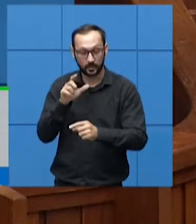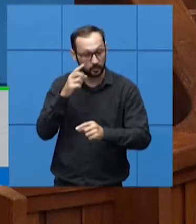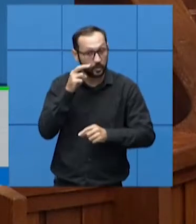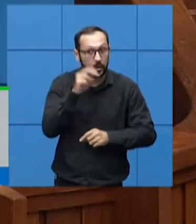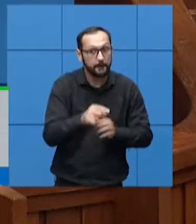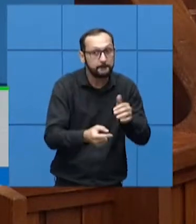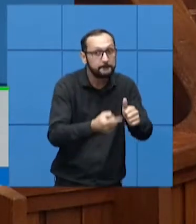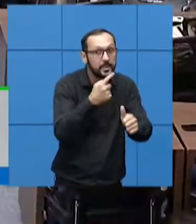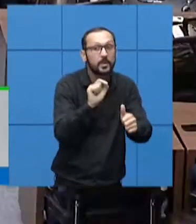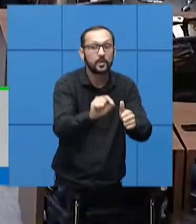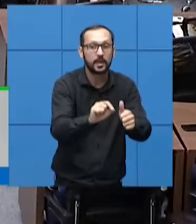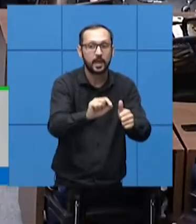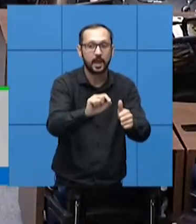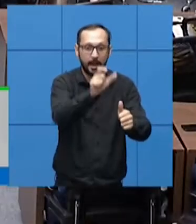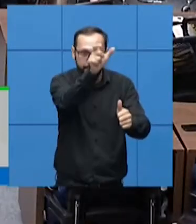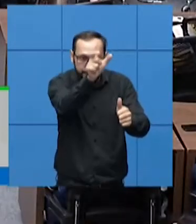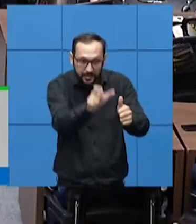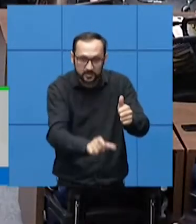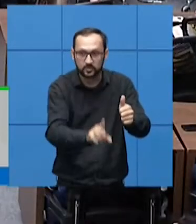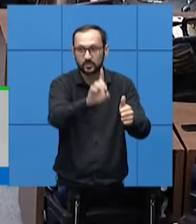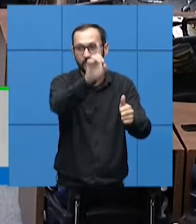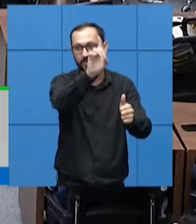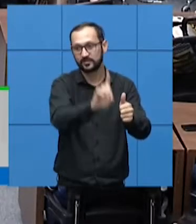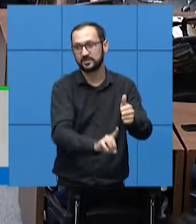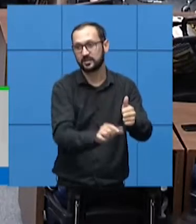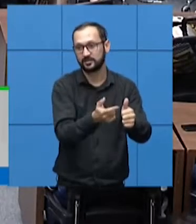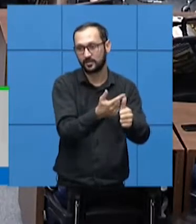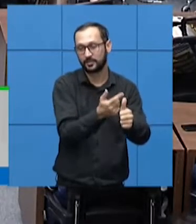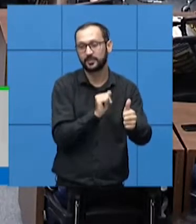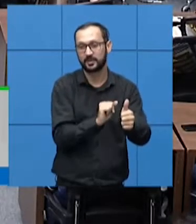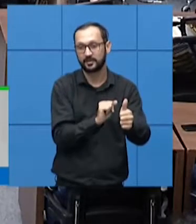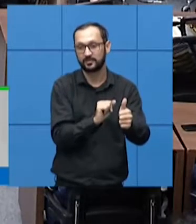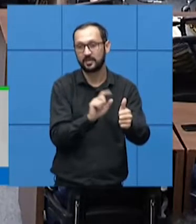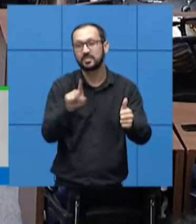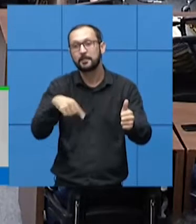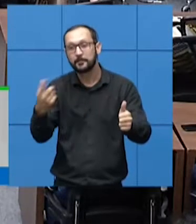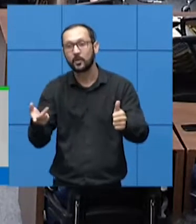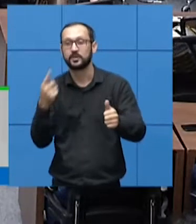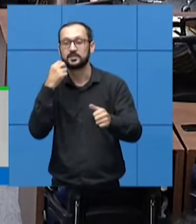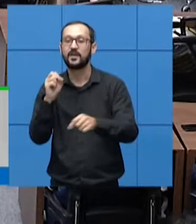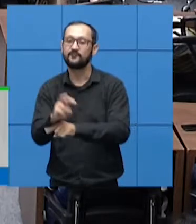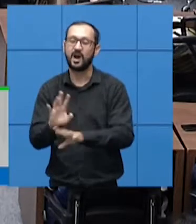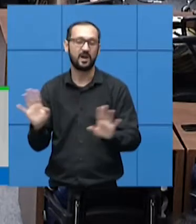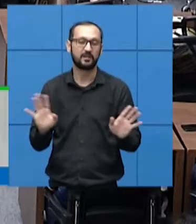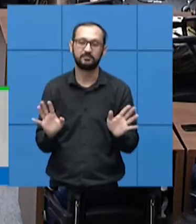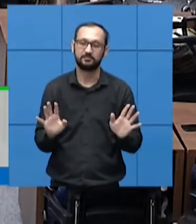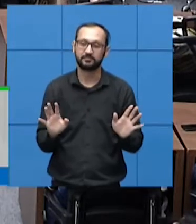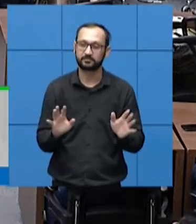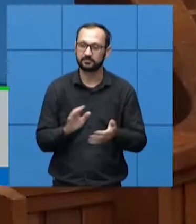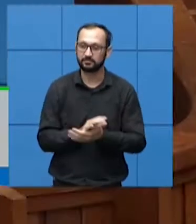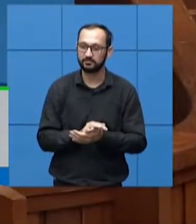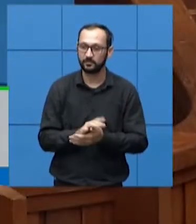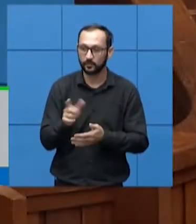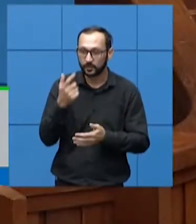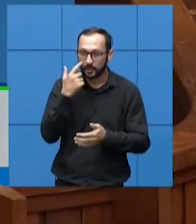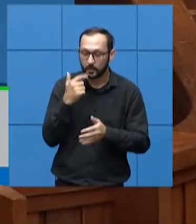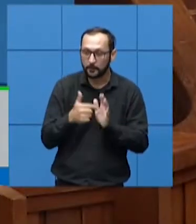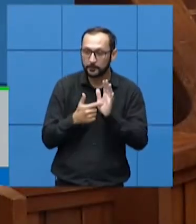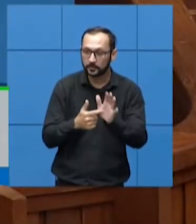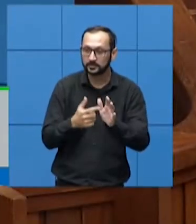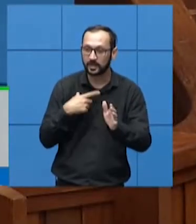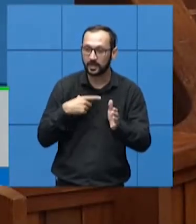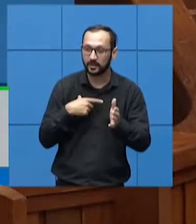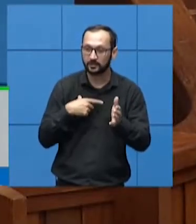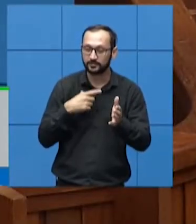com deficiência, então o nosso trabalho não está comprometido com a pessoa com deficiência. E o que eu gostaria de destacar é o